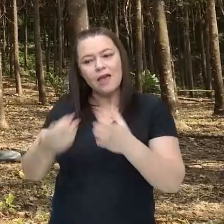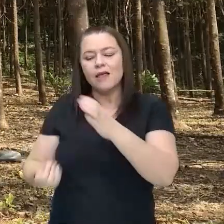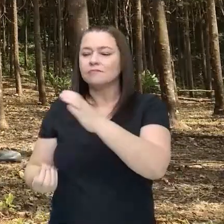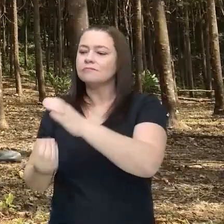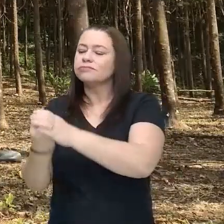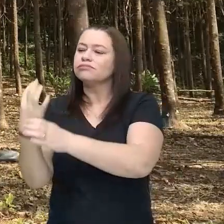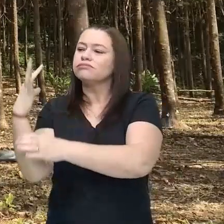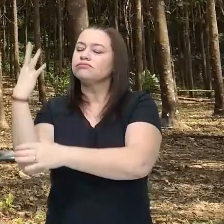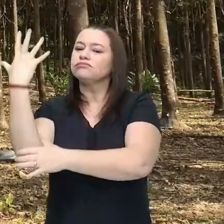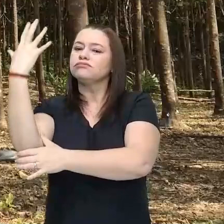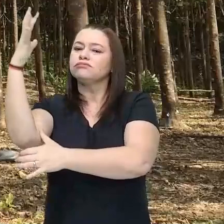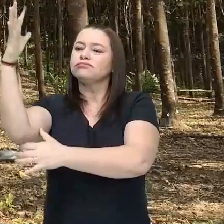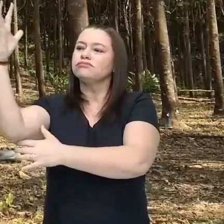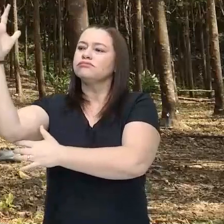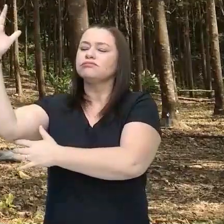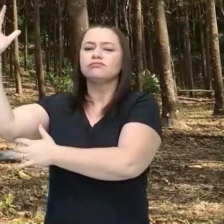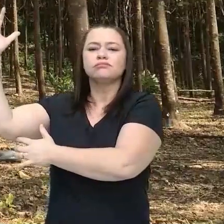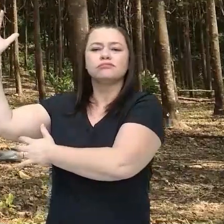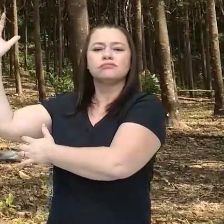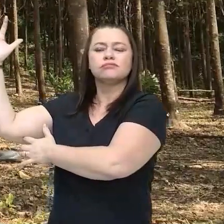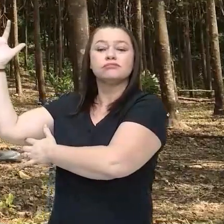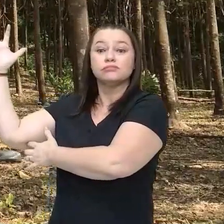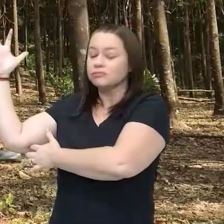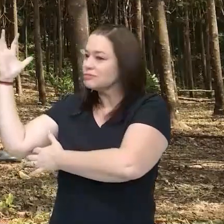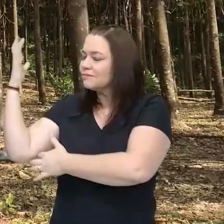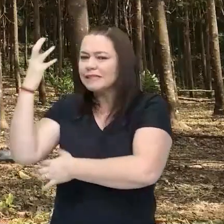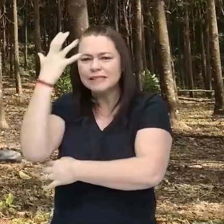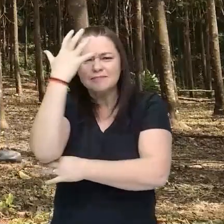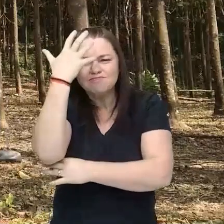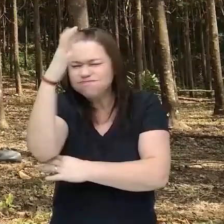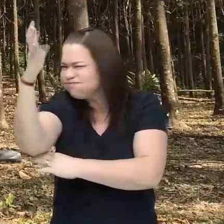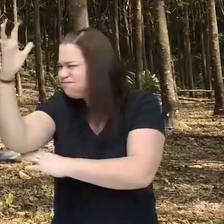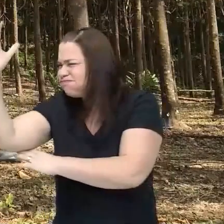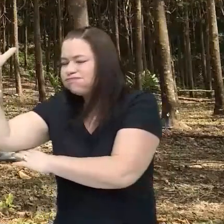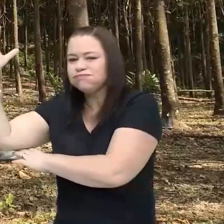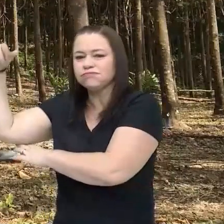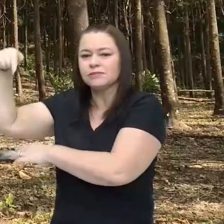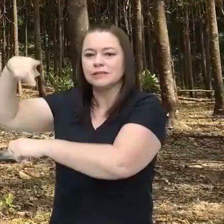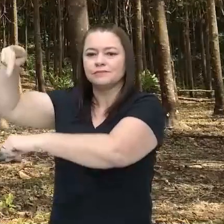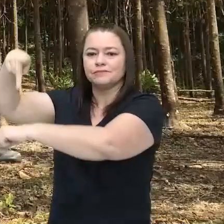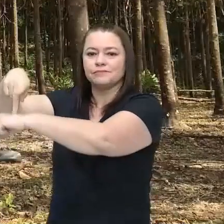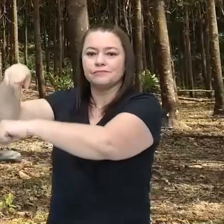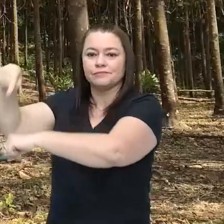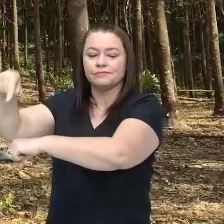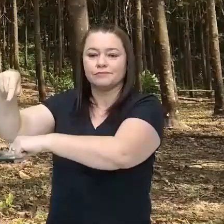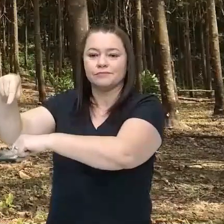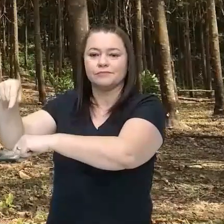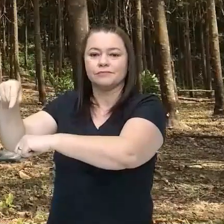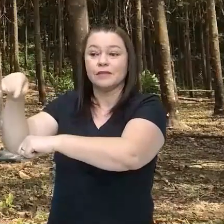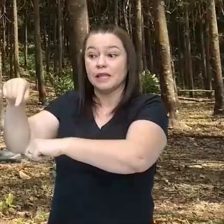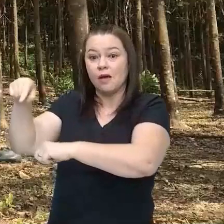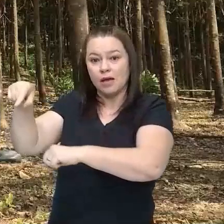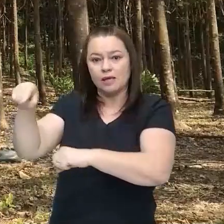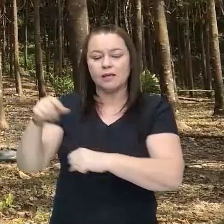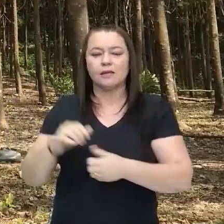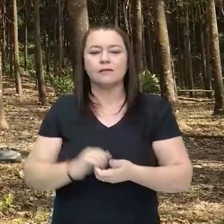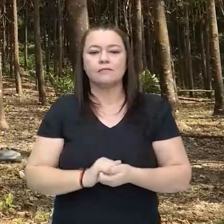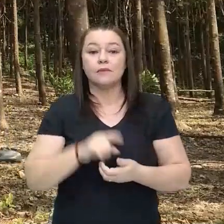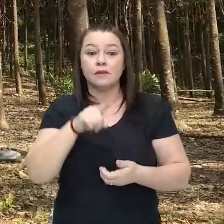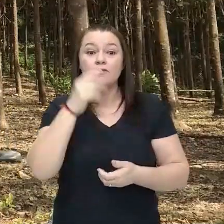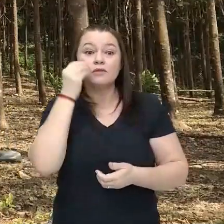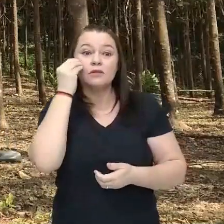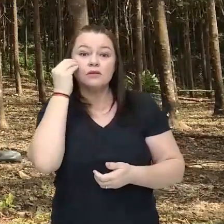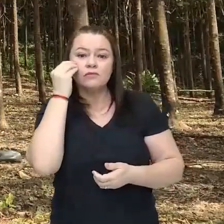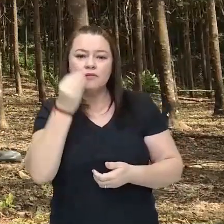na Malásia, cresceram muito naquela região. A ponto que essa região que vai aparecer agora aqui,